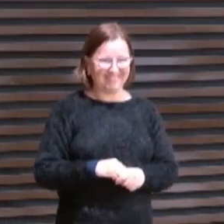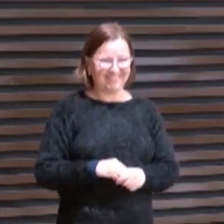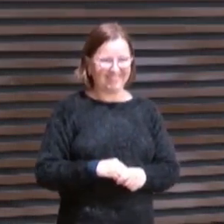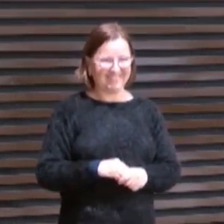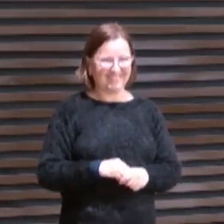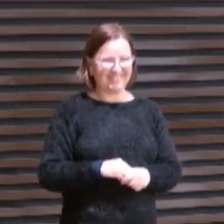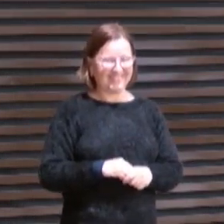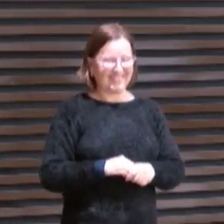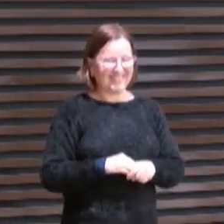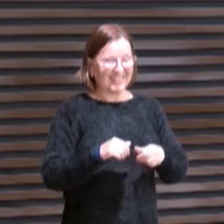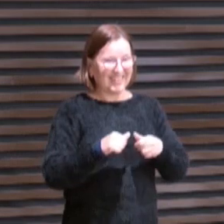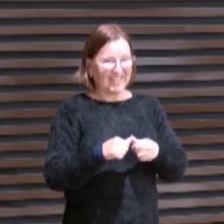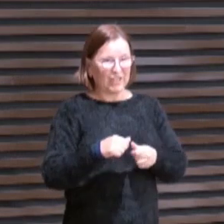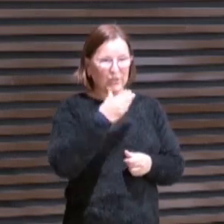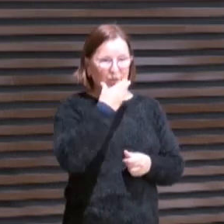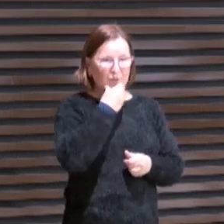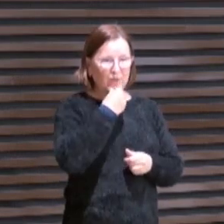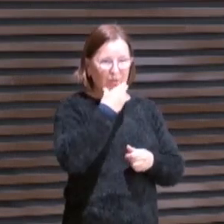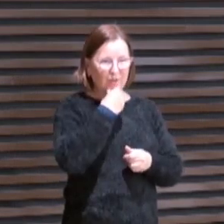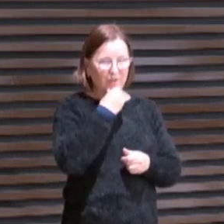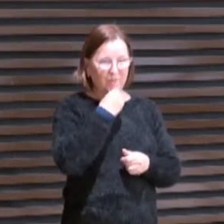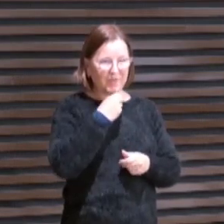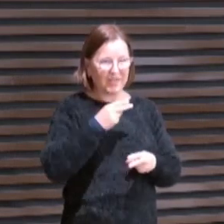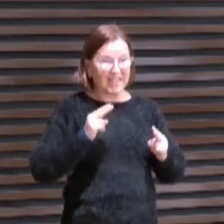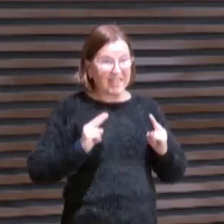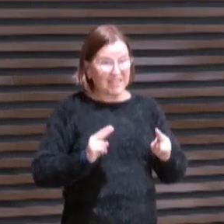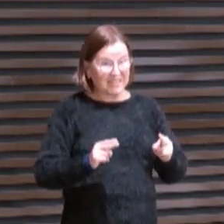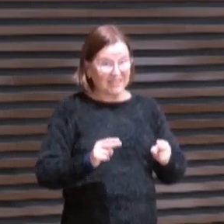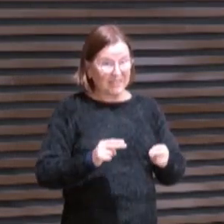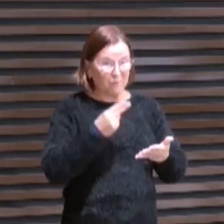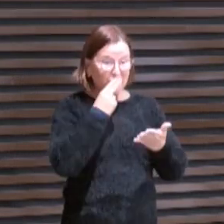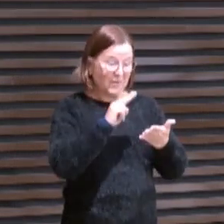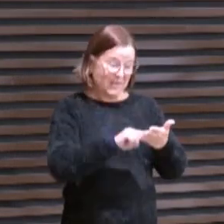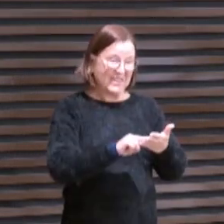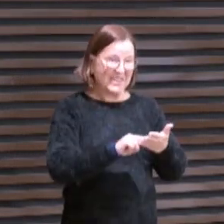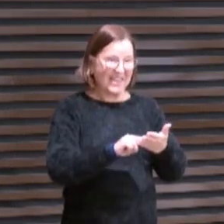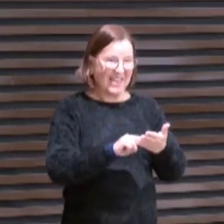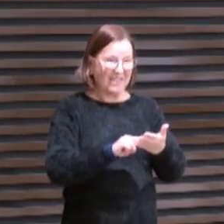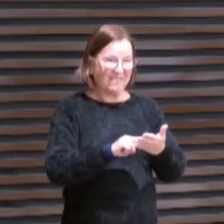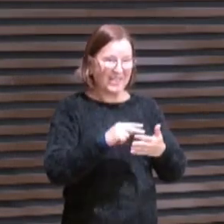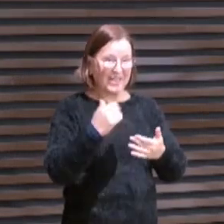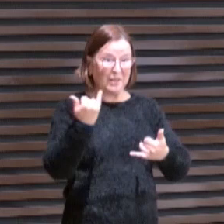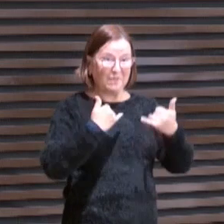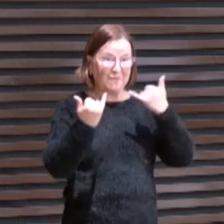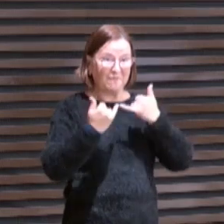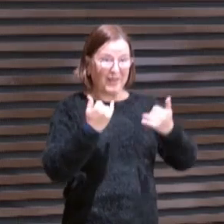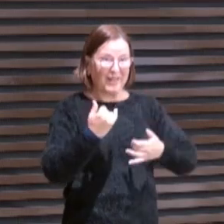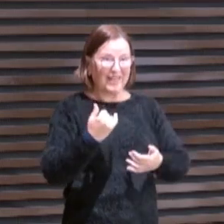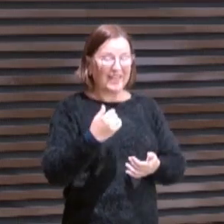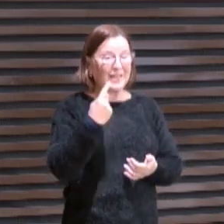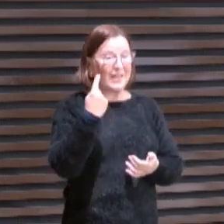Este meu irmão me escreve sempre da Argentina, contando da sua experiência de